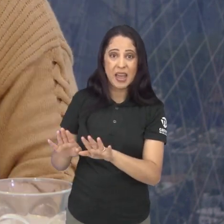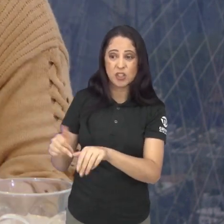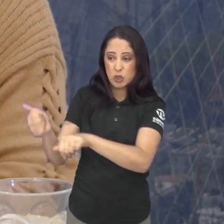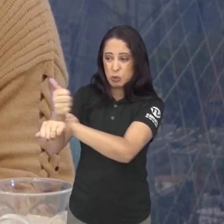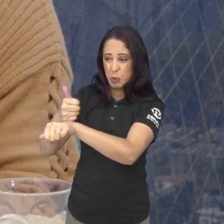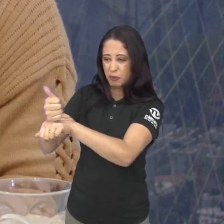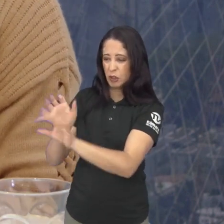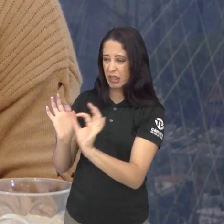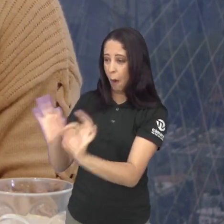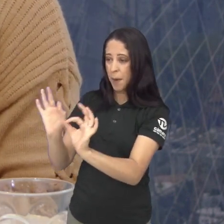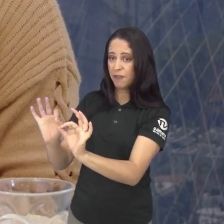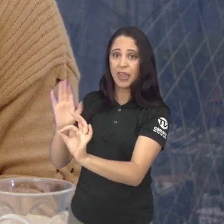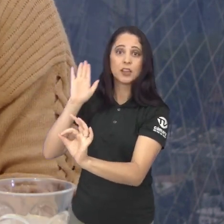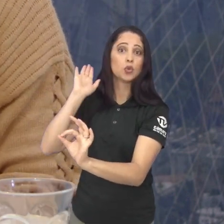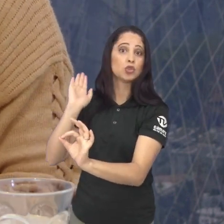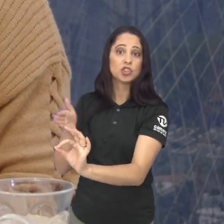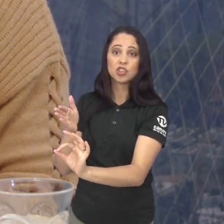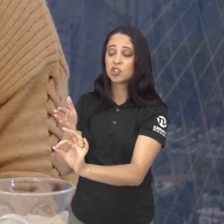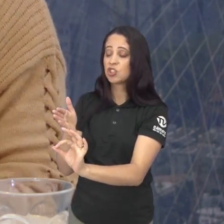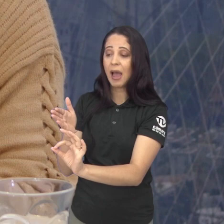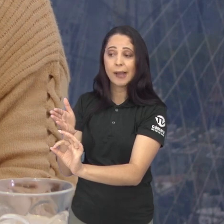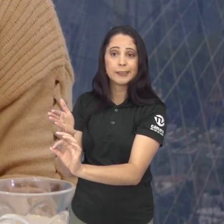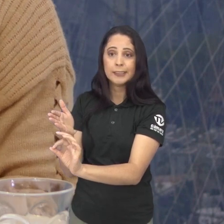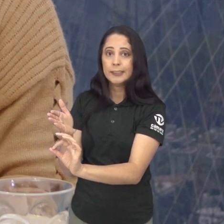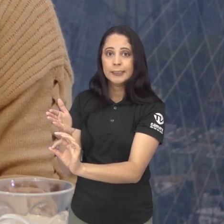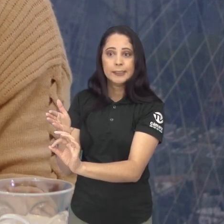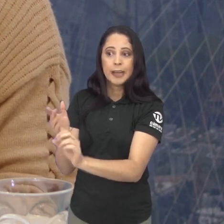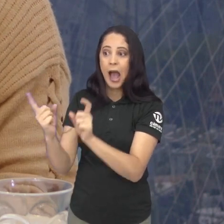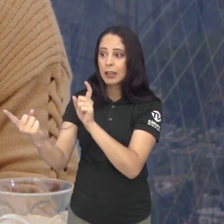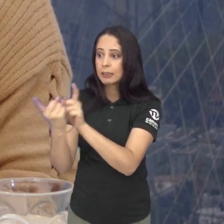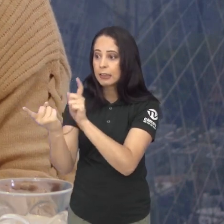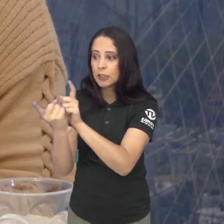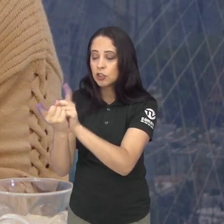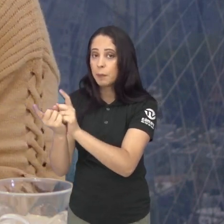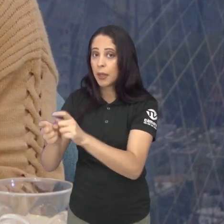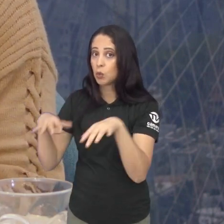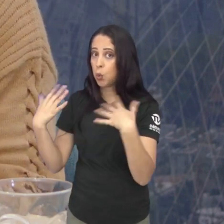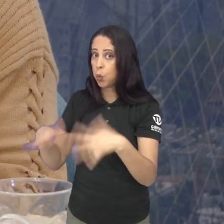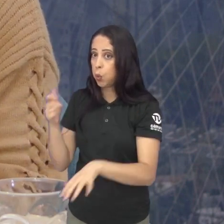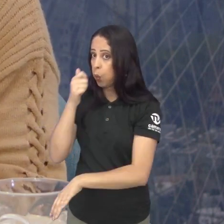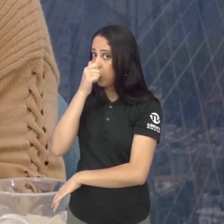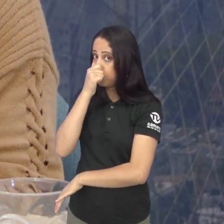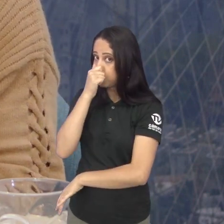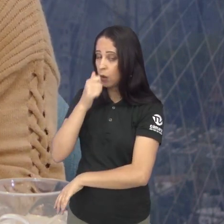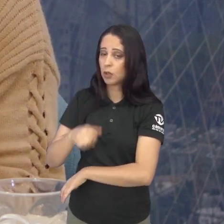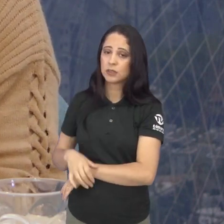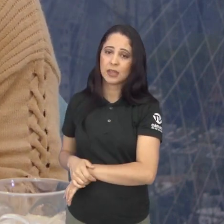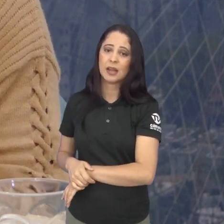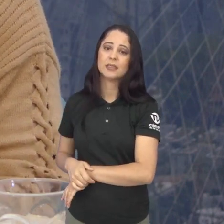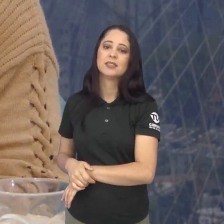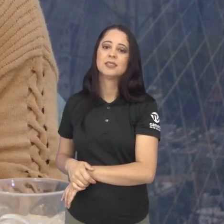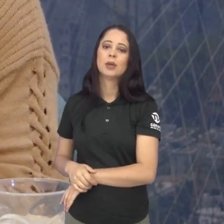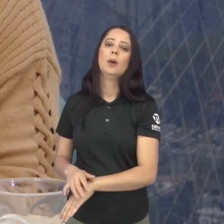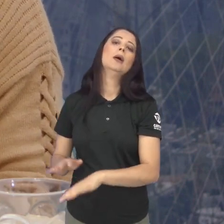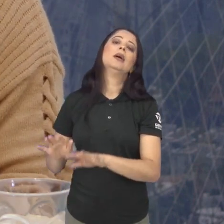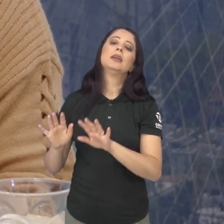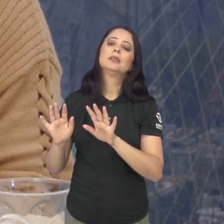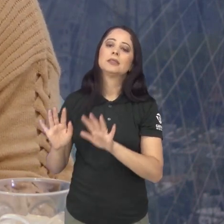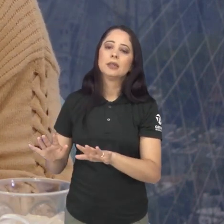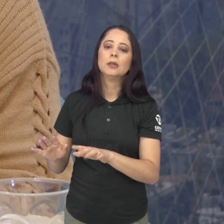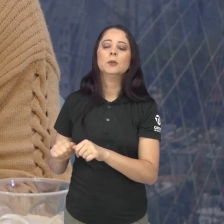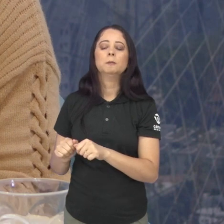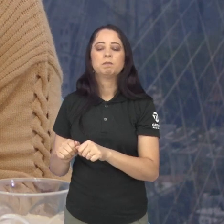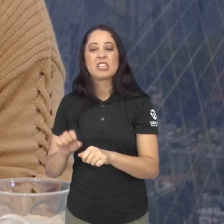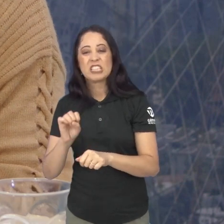crianças e quase não conseguem atender mais crianças. Então, é o que eu falo, acho que hoje é um campo super fértil para